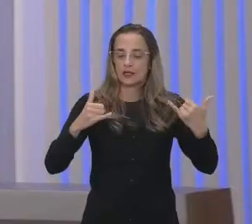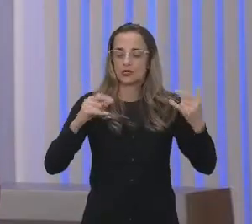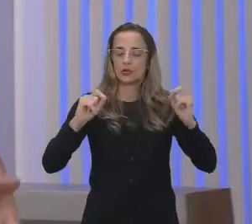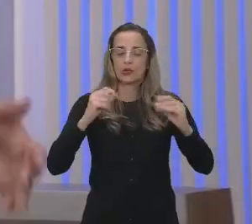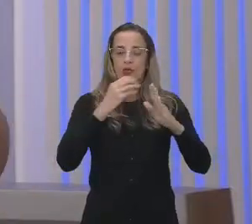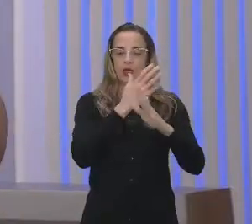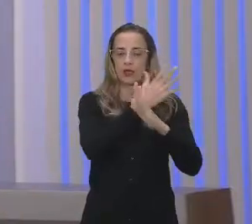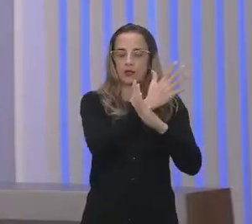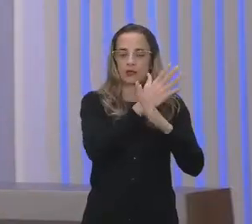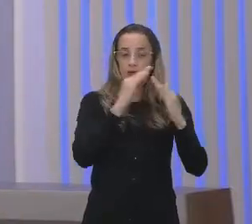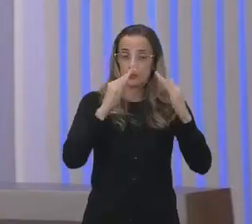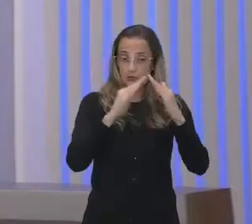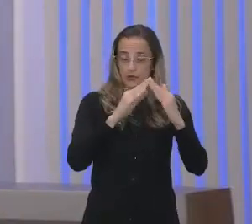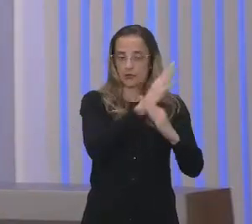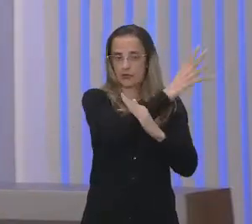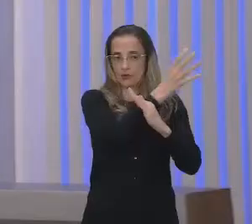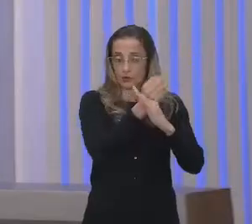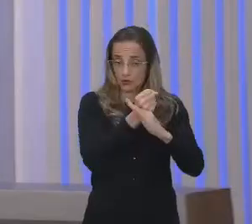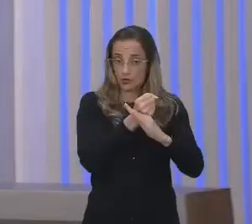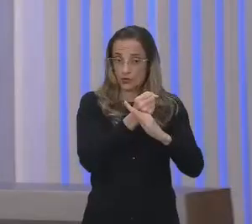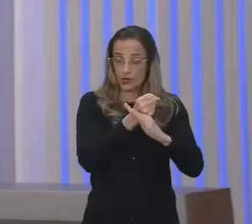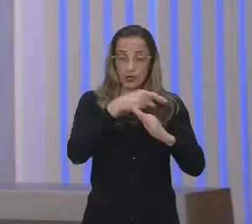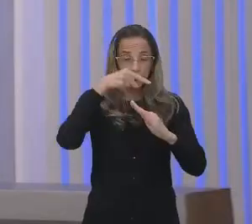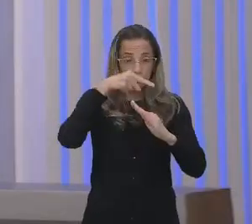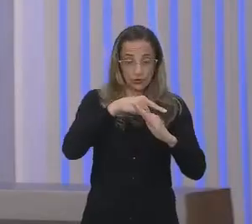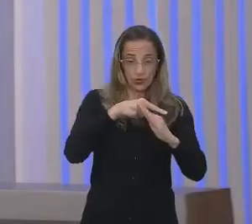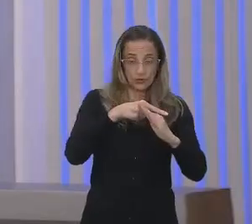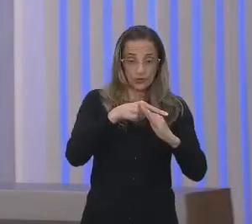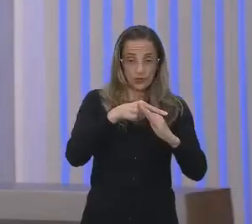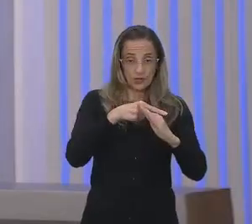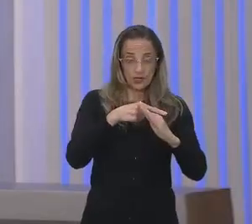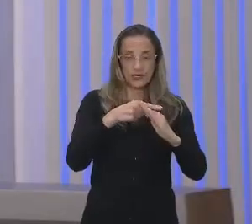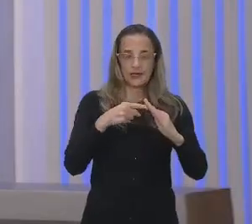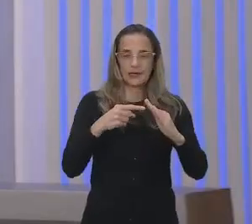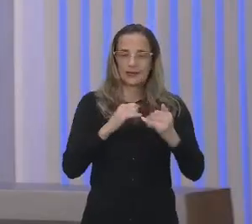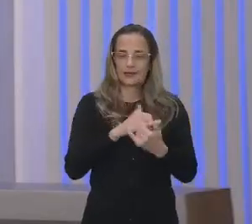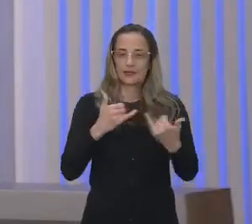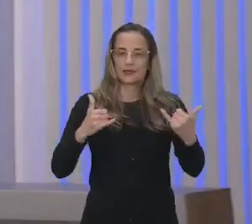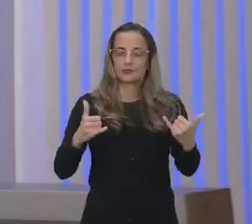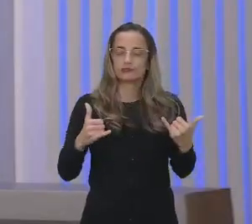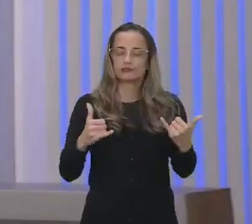solar ela está presente não só para energia eólica, para energia